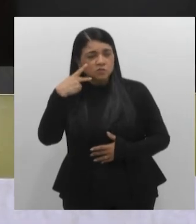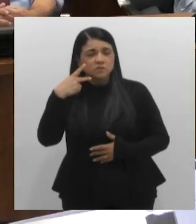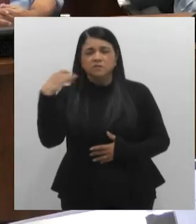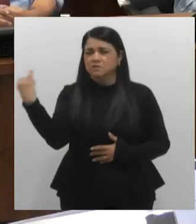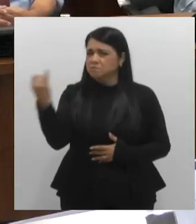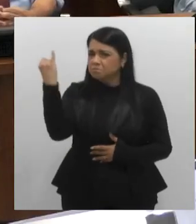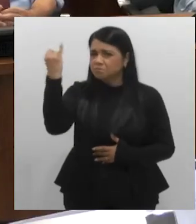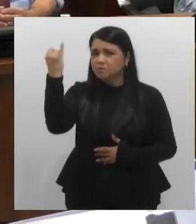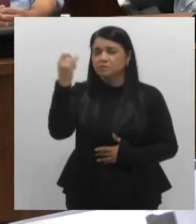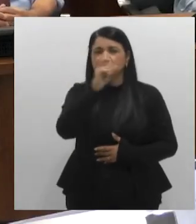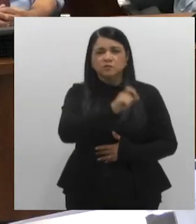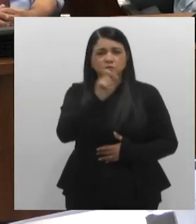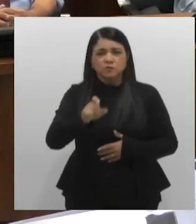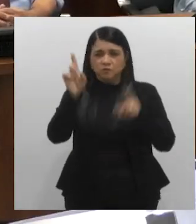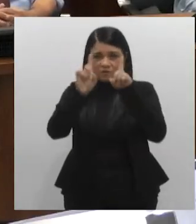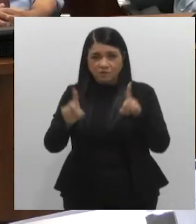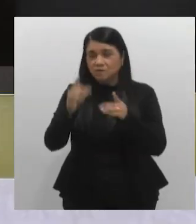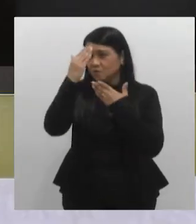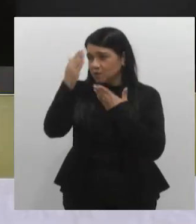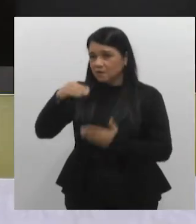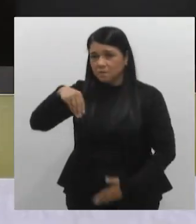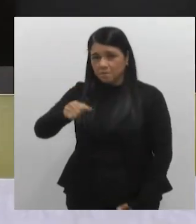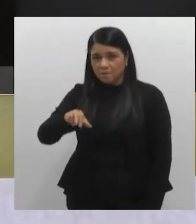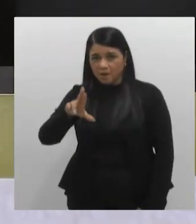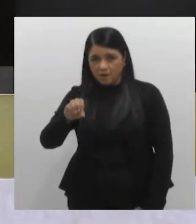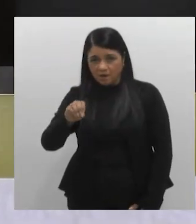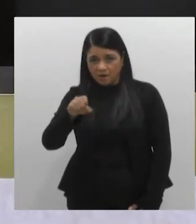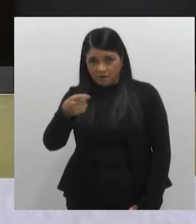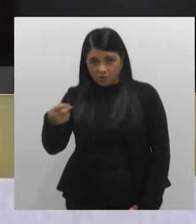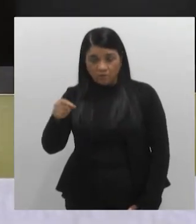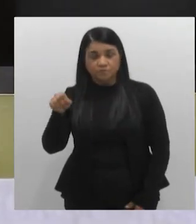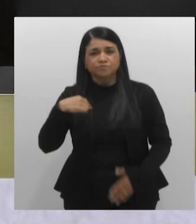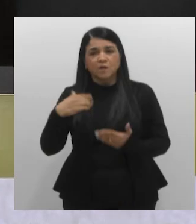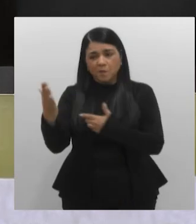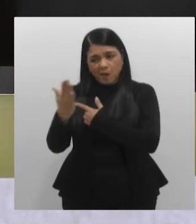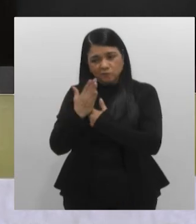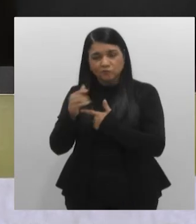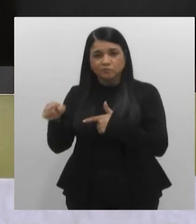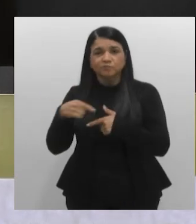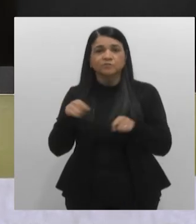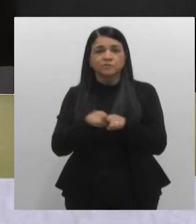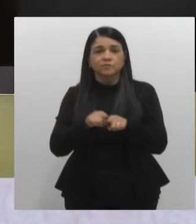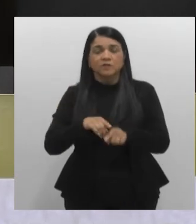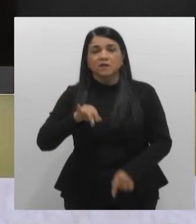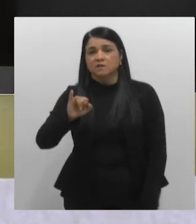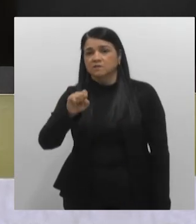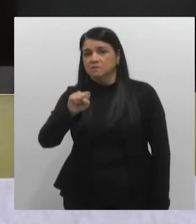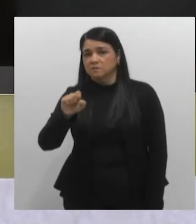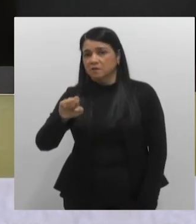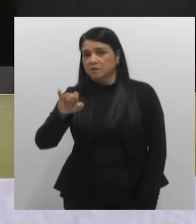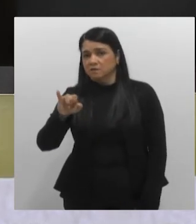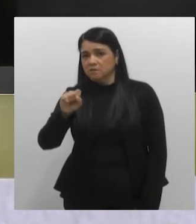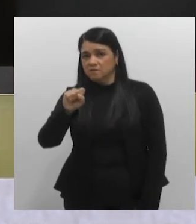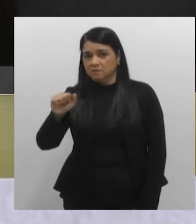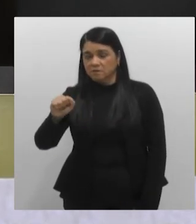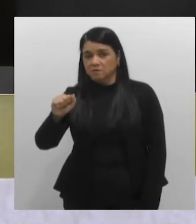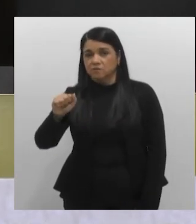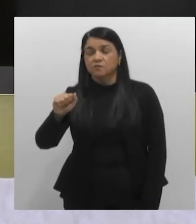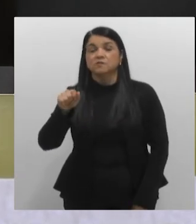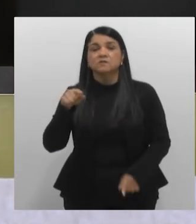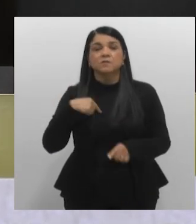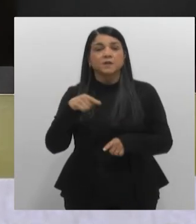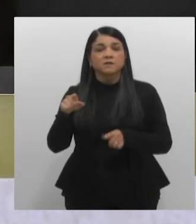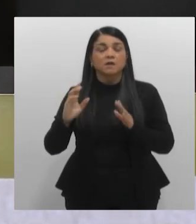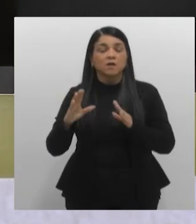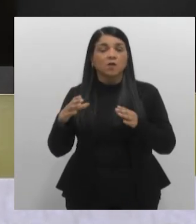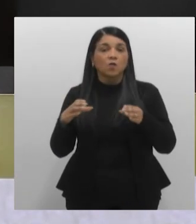para as pessoas com deficiência. Obrigado, Marcão, por toda a tua ajuda. O Isaías Carneiro, meu irmão, meu amigo da comunidade Coração Novo, tem